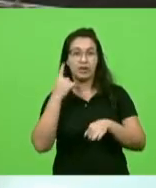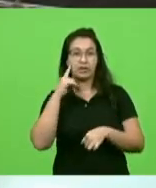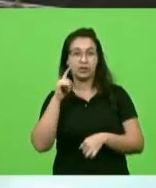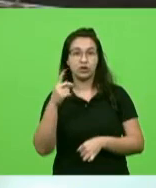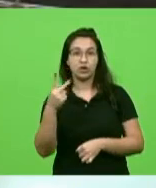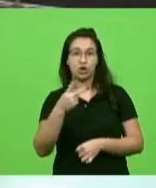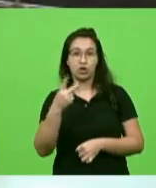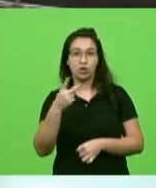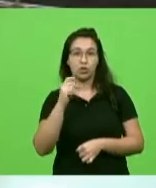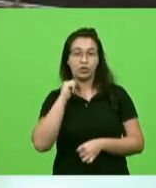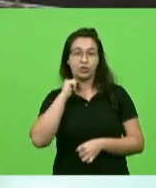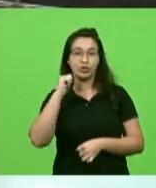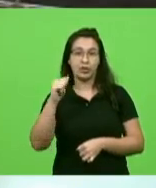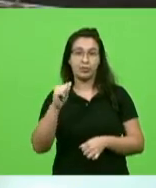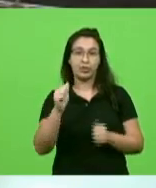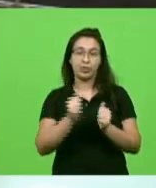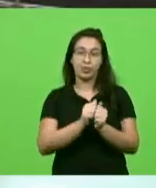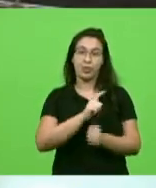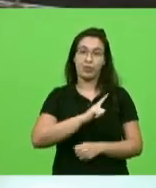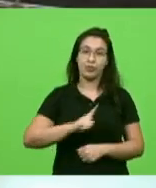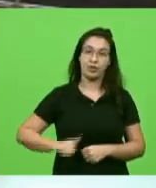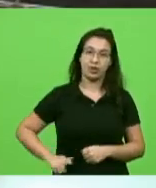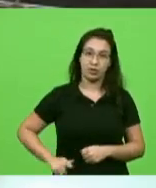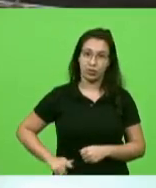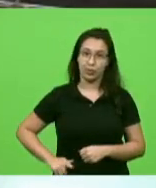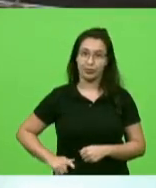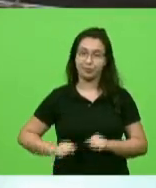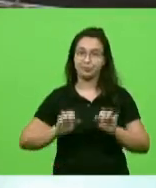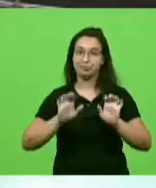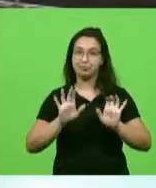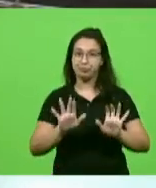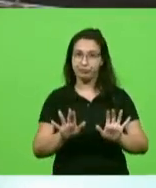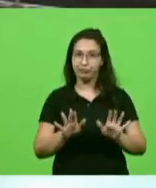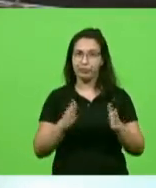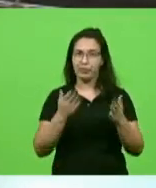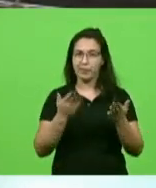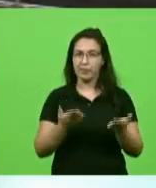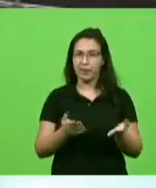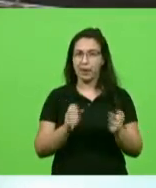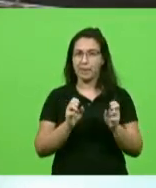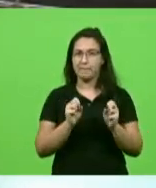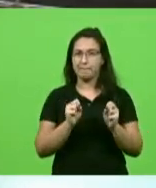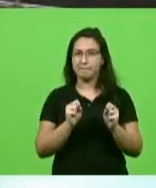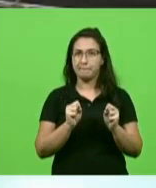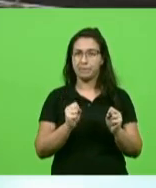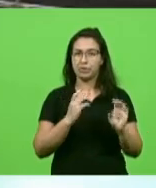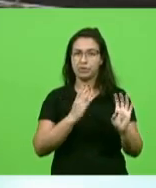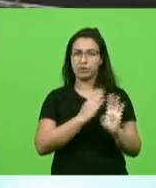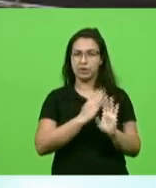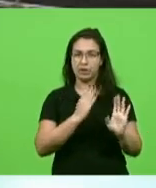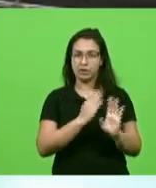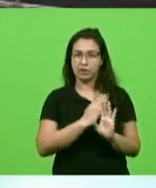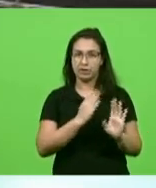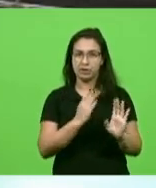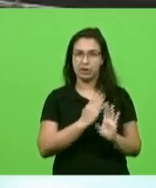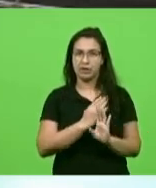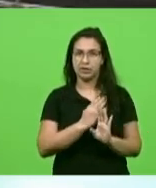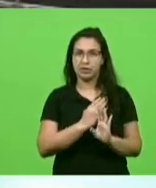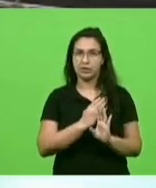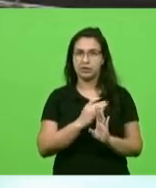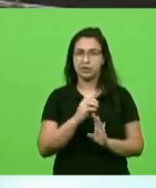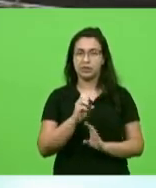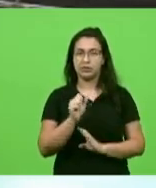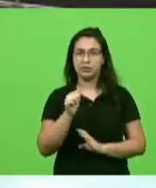dois de abril tal circunstância aparece ter velocidade bem velocida da análise da antiga o